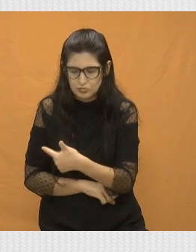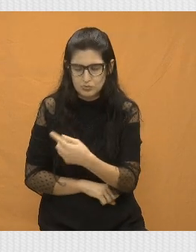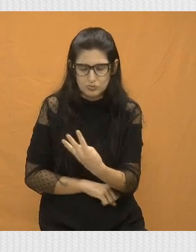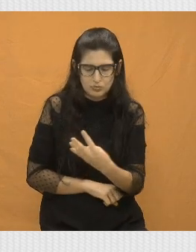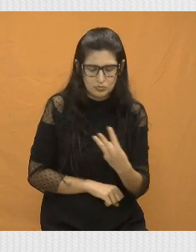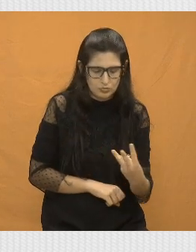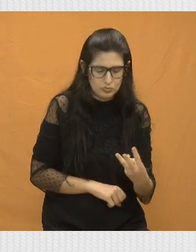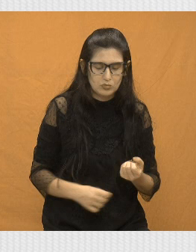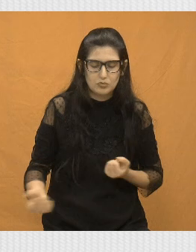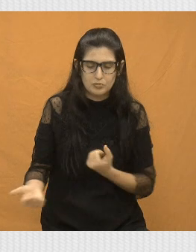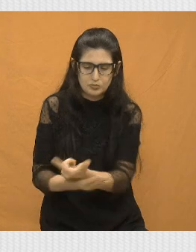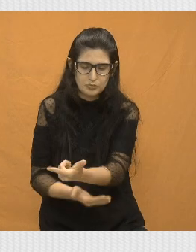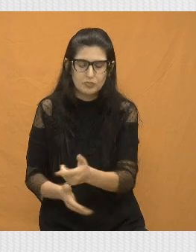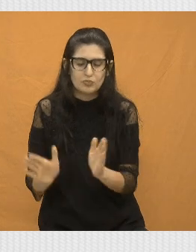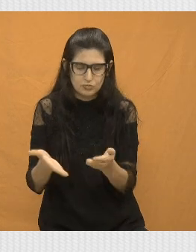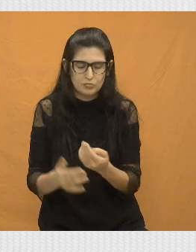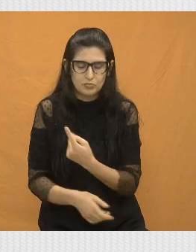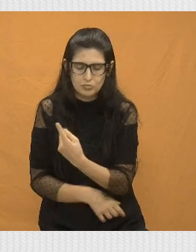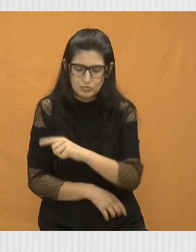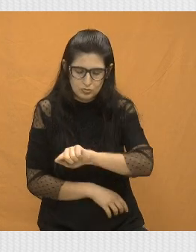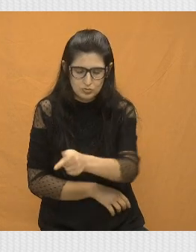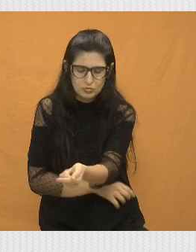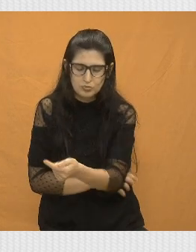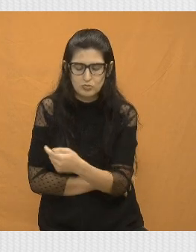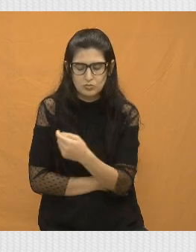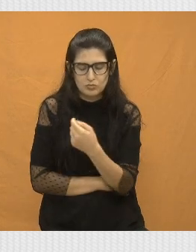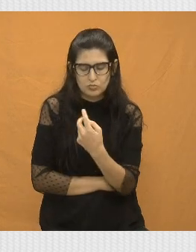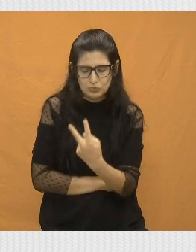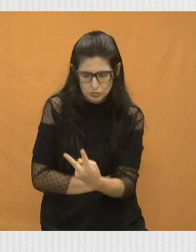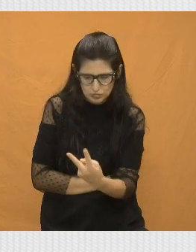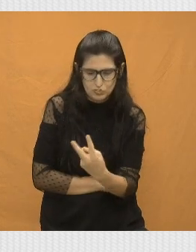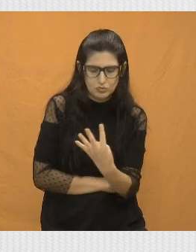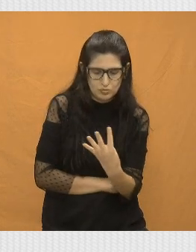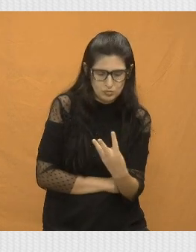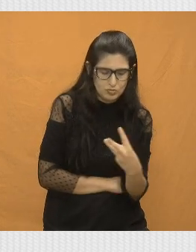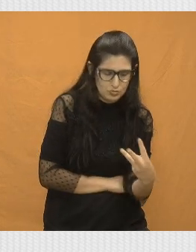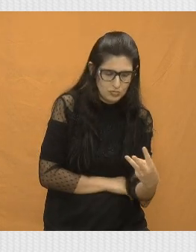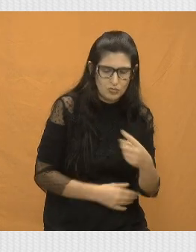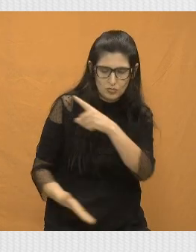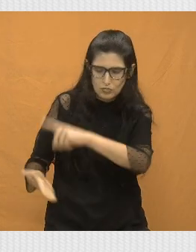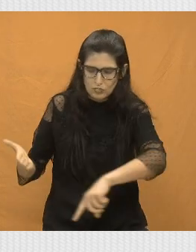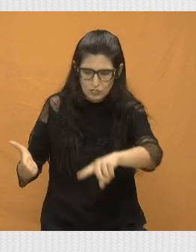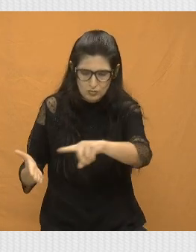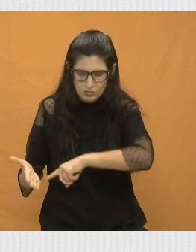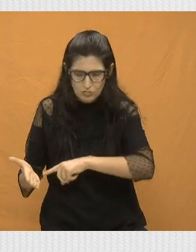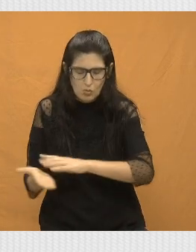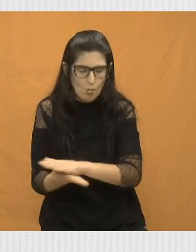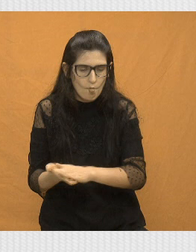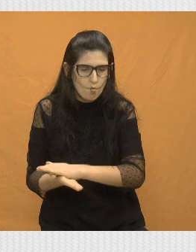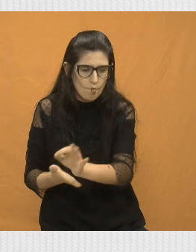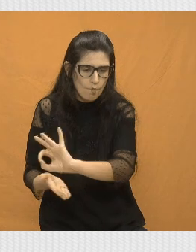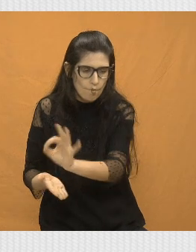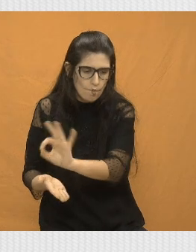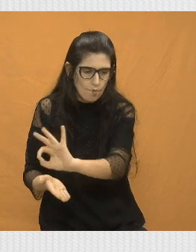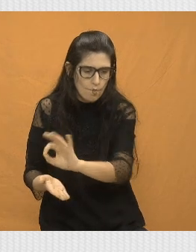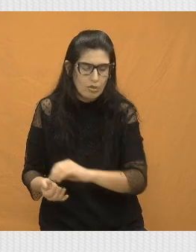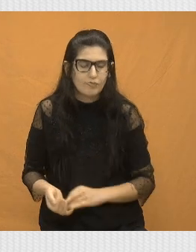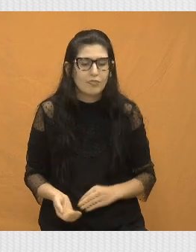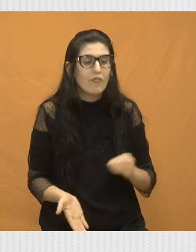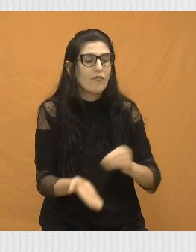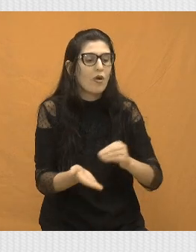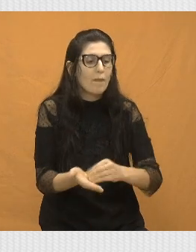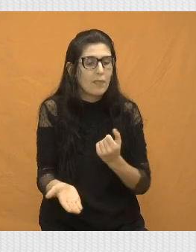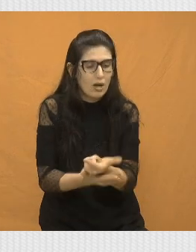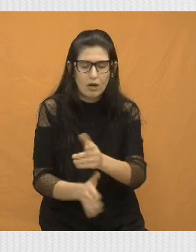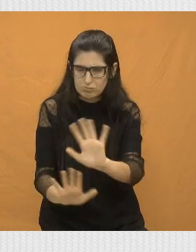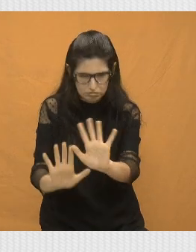1.243 e pago 1.243 e nada foi cancelado, não tem nada em haver. O legislativo,